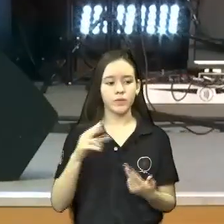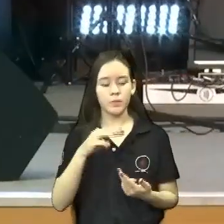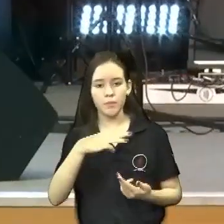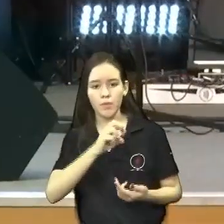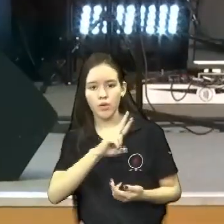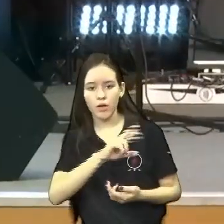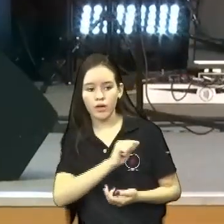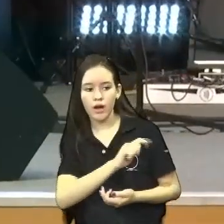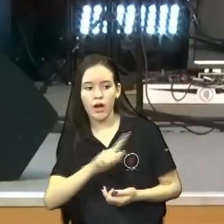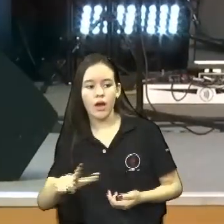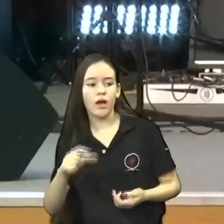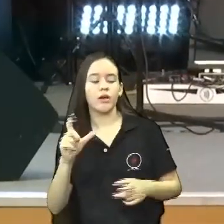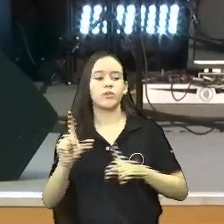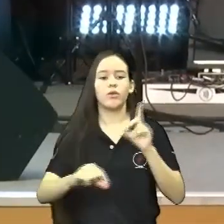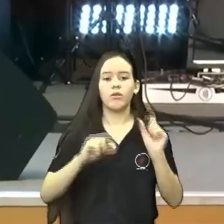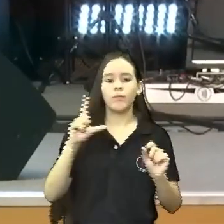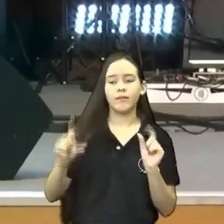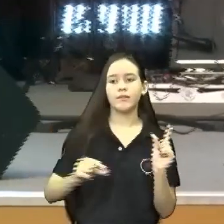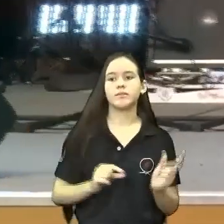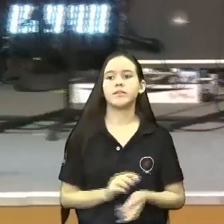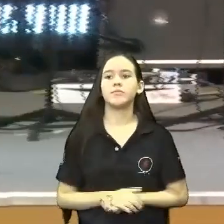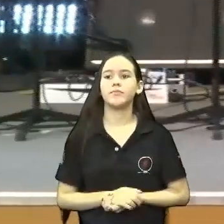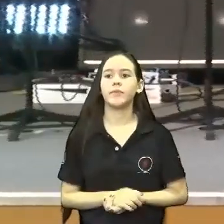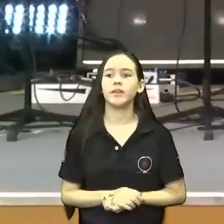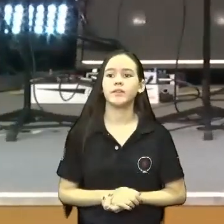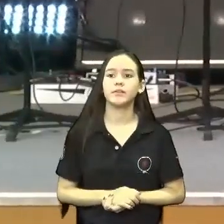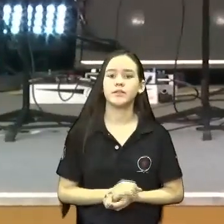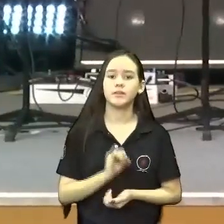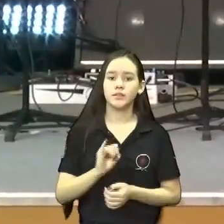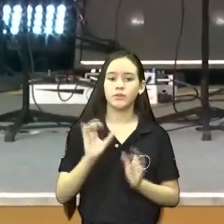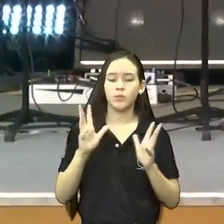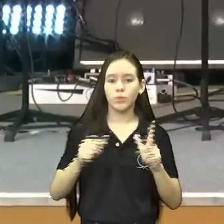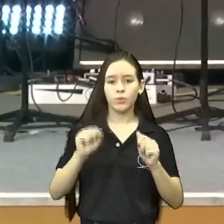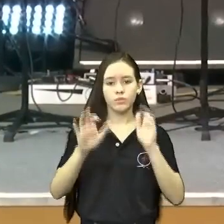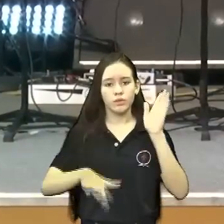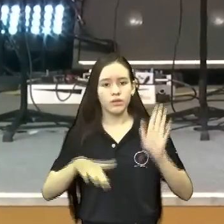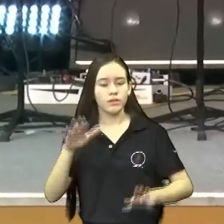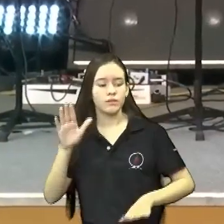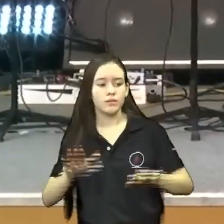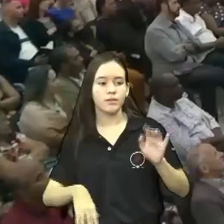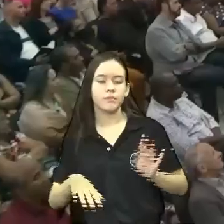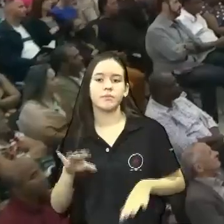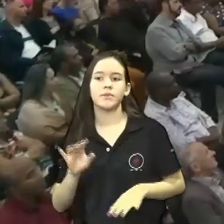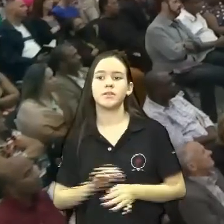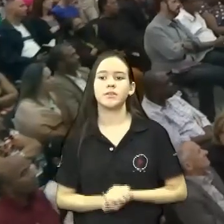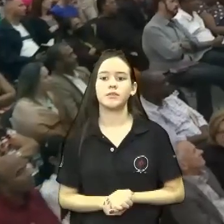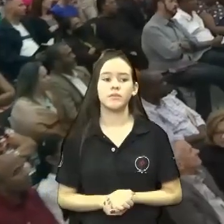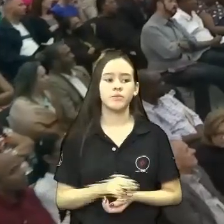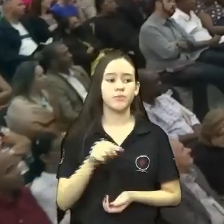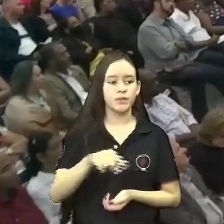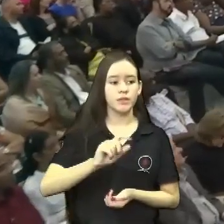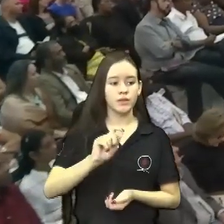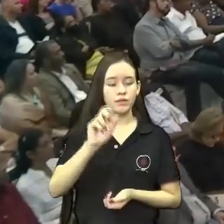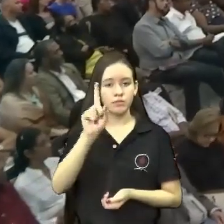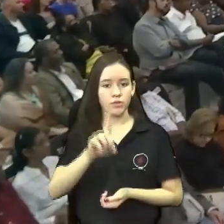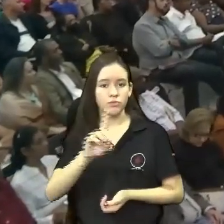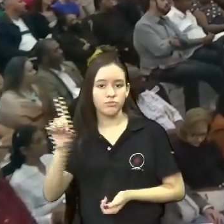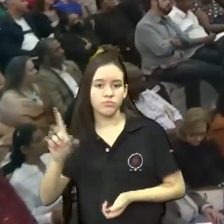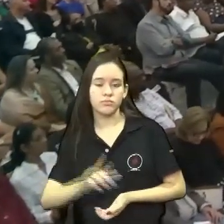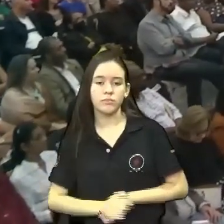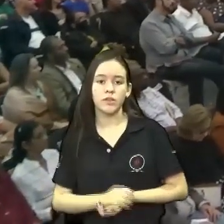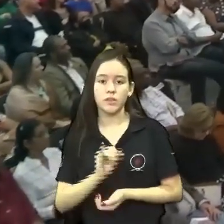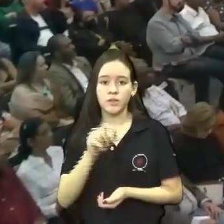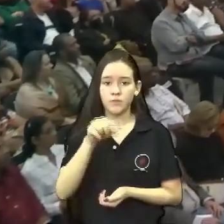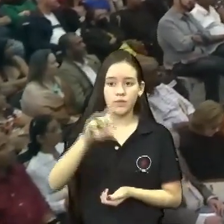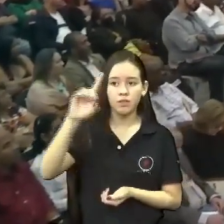suas escolhas Então se Tudo é relativizado Você é Deus se você